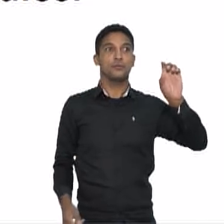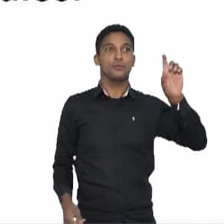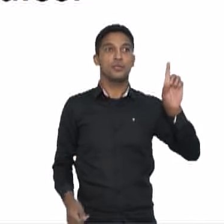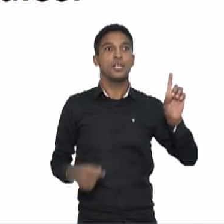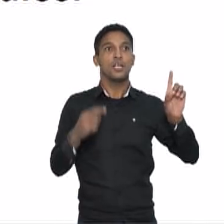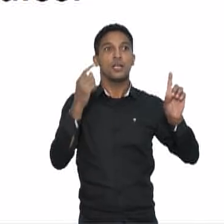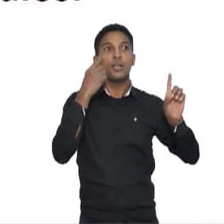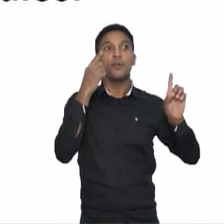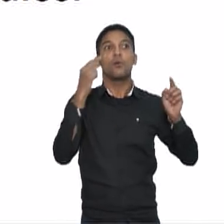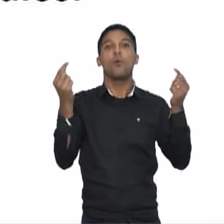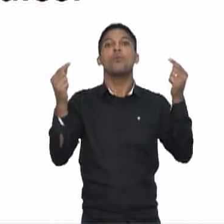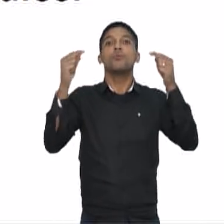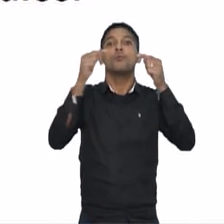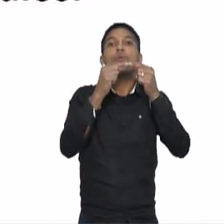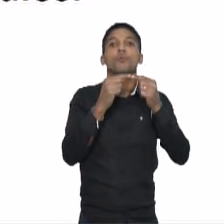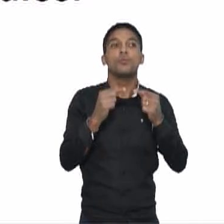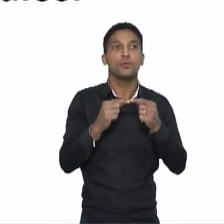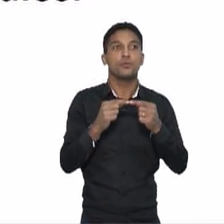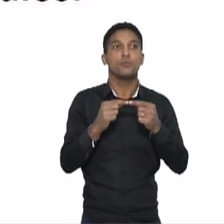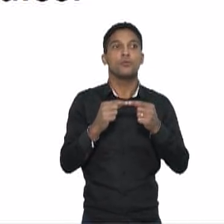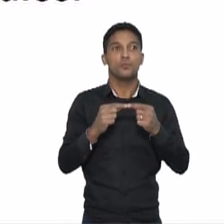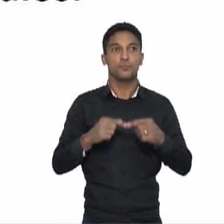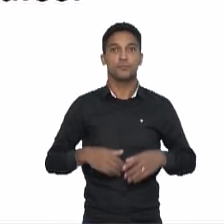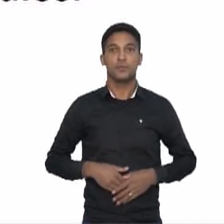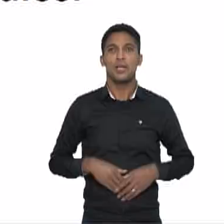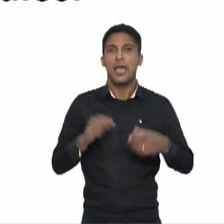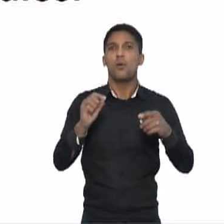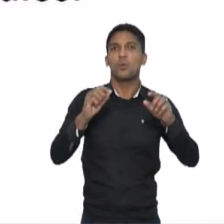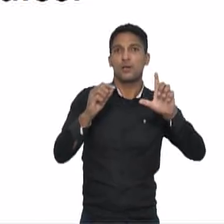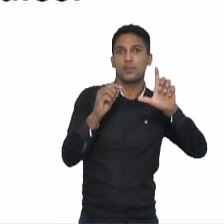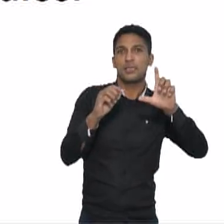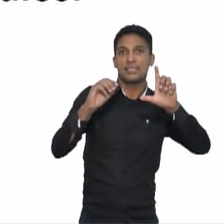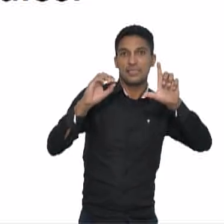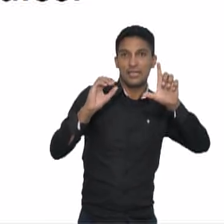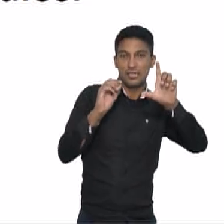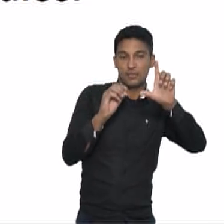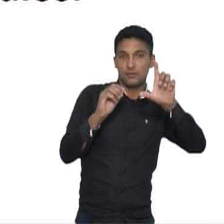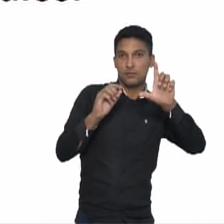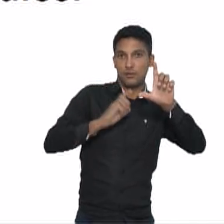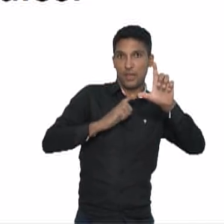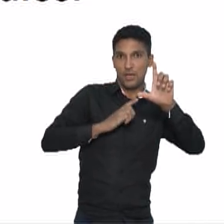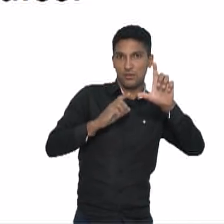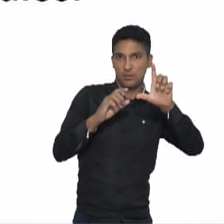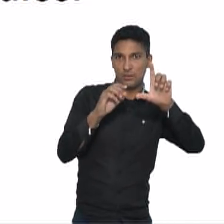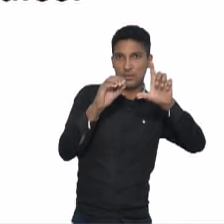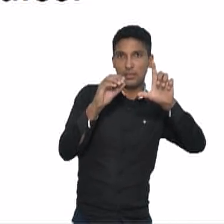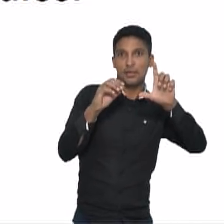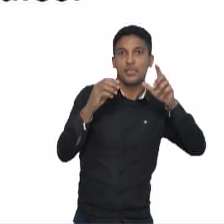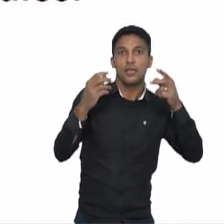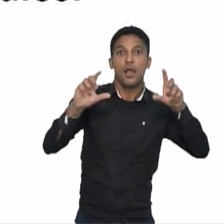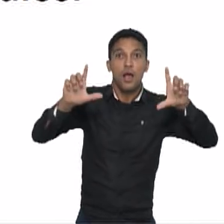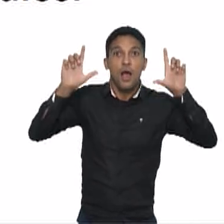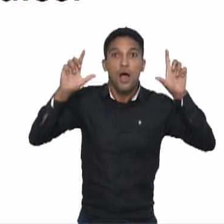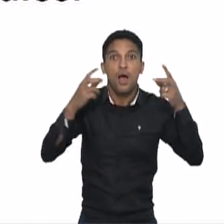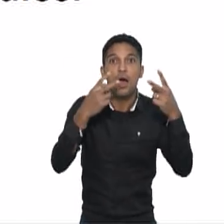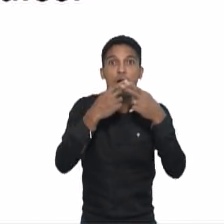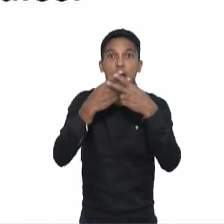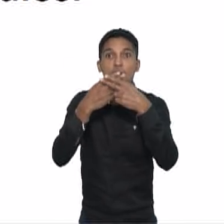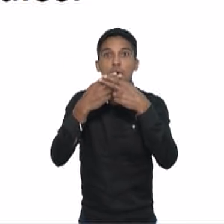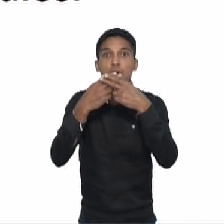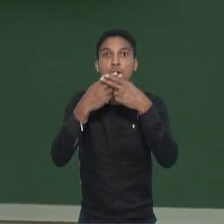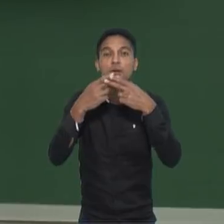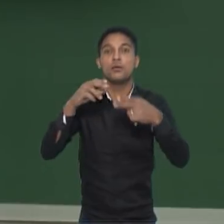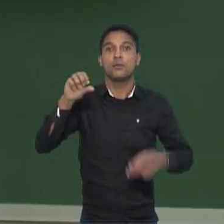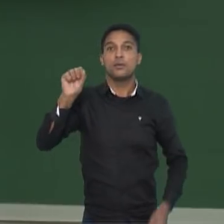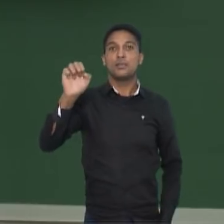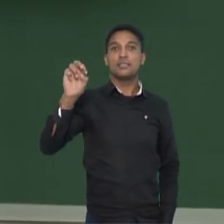tiveram continuação? C, pode ser dividido em capítulos ou episódios. D, não há uma tradição antes da internet.